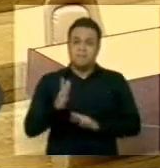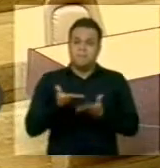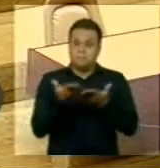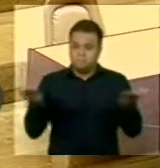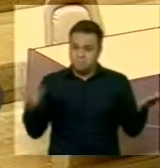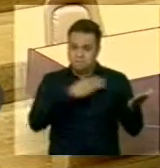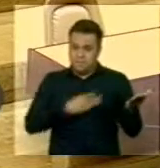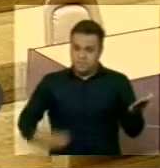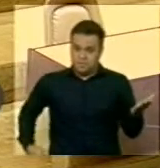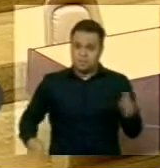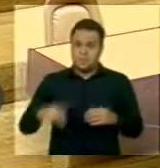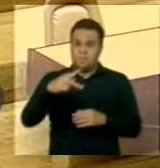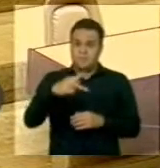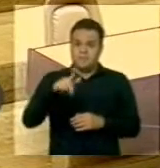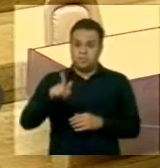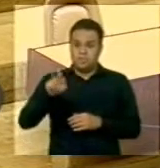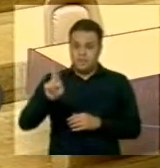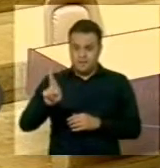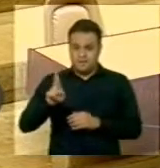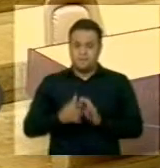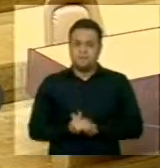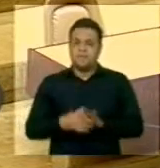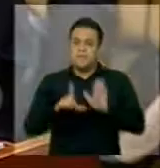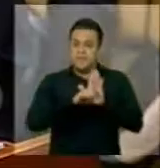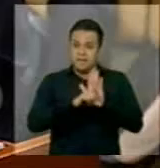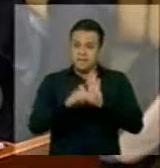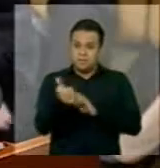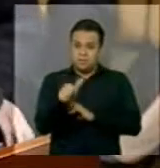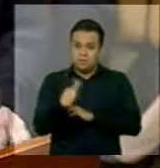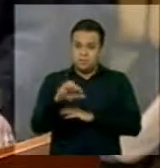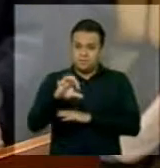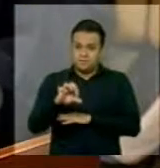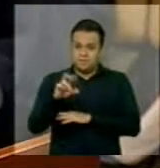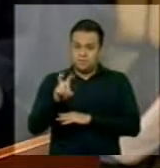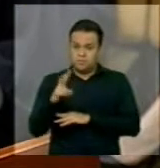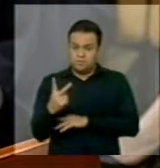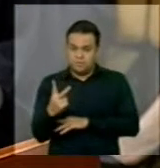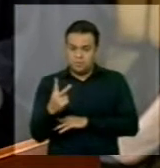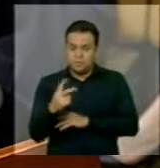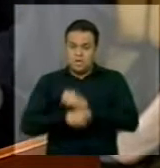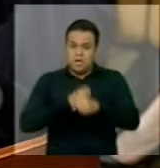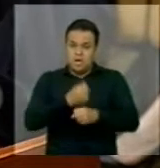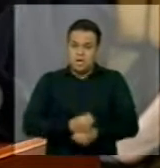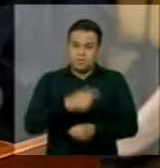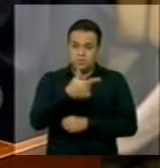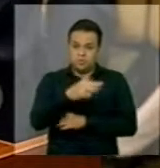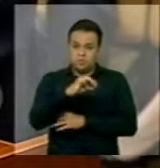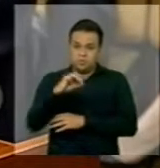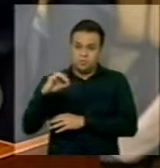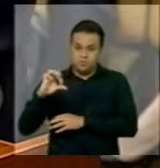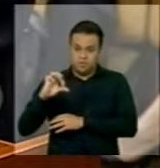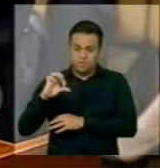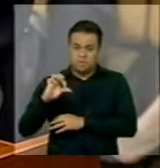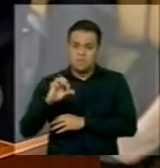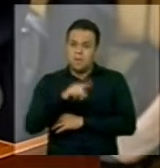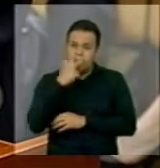da República. A Lei 11.952, de 2009, ela ingressa